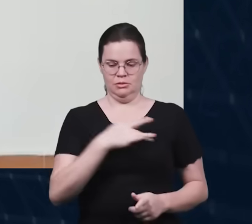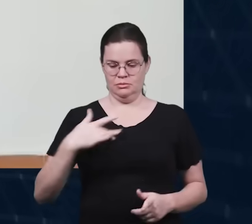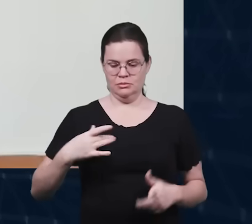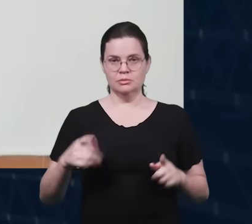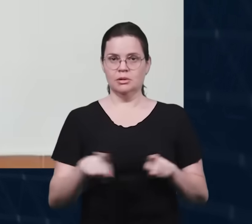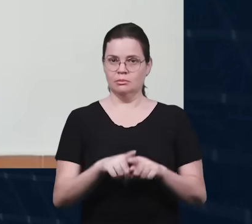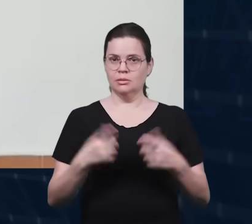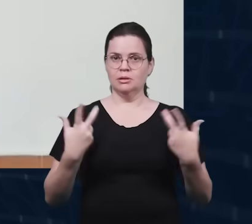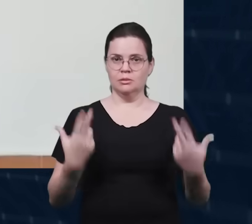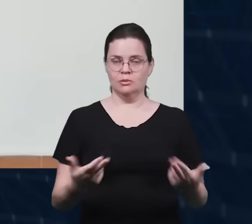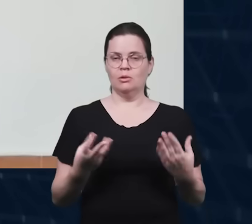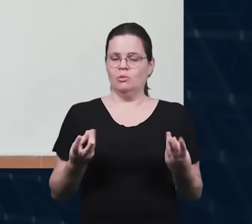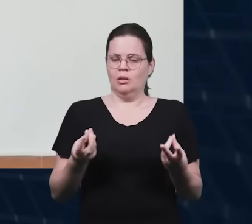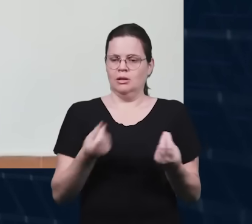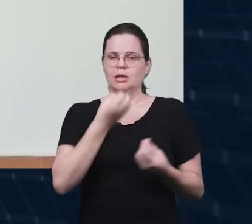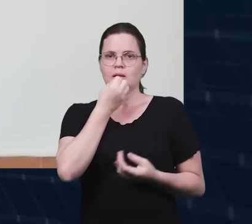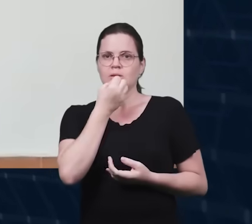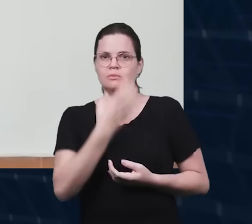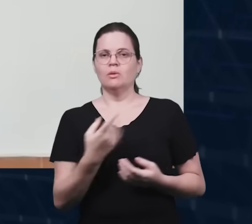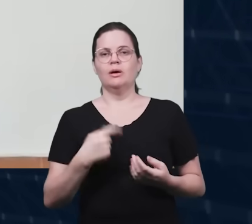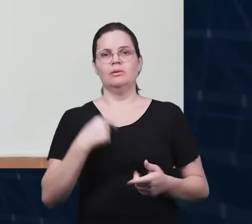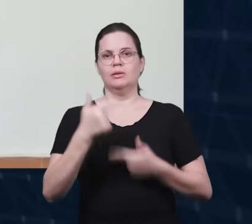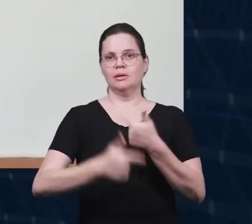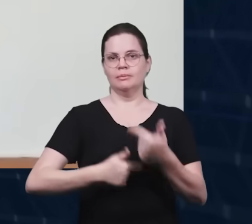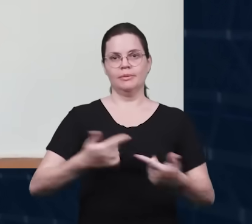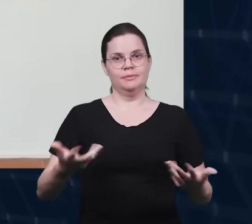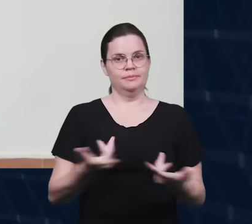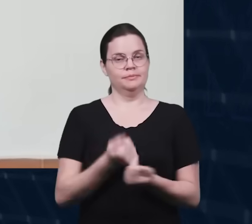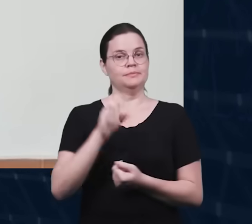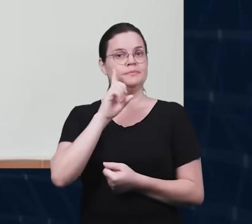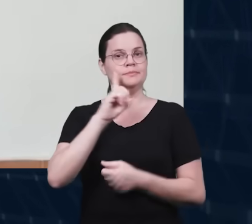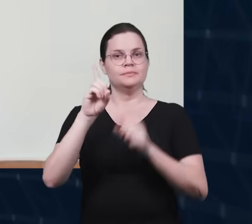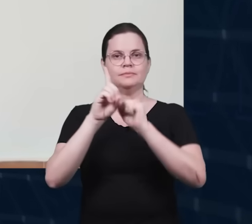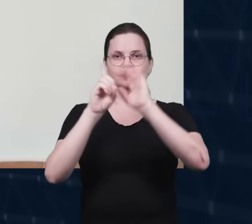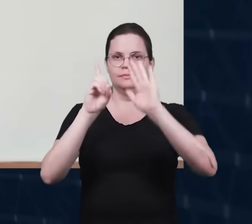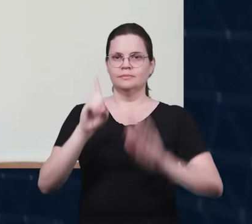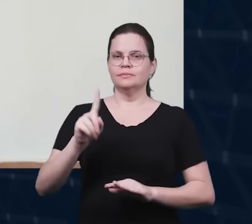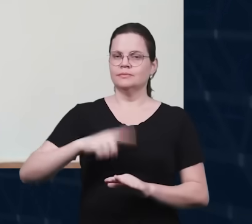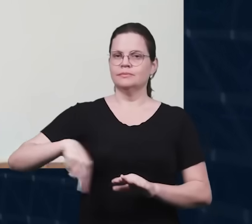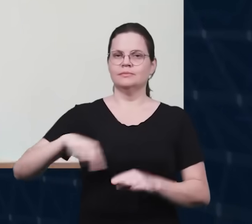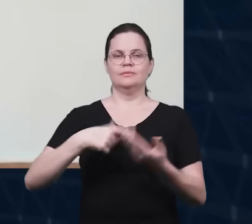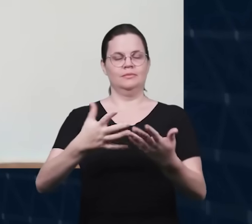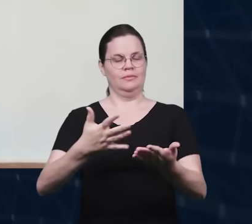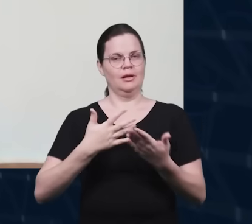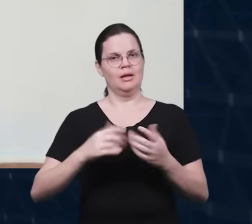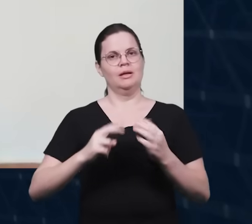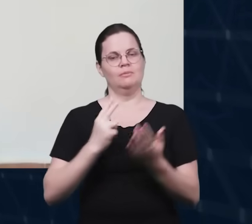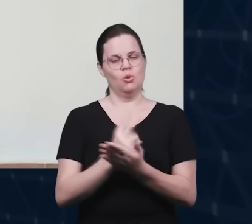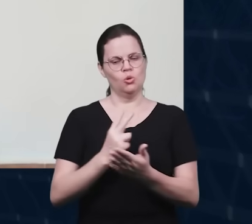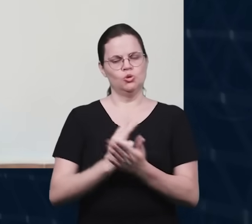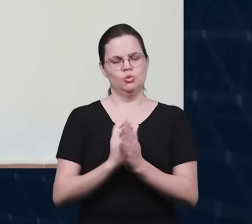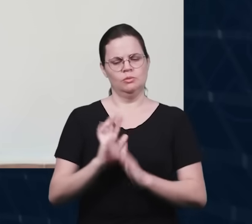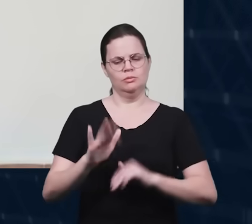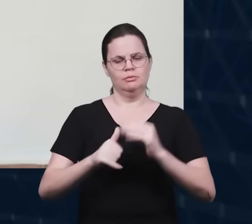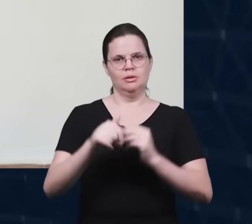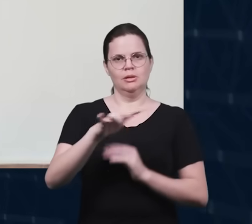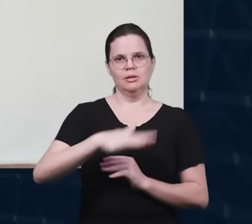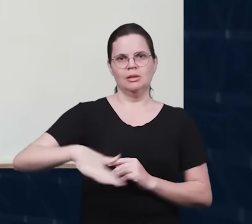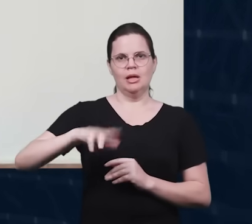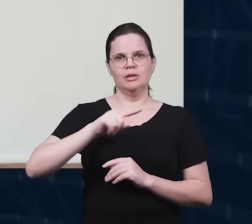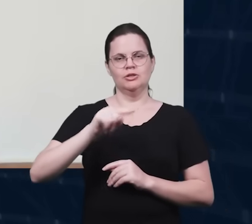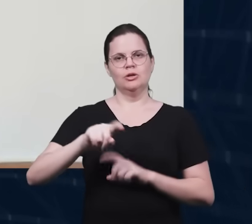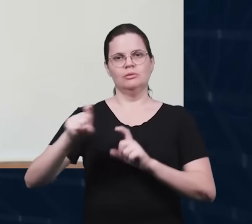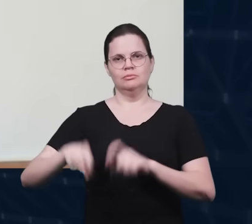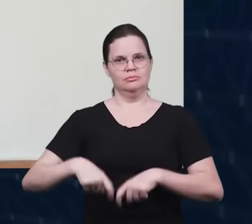física também. Então, um trabalho glorioso que Deus tem nos abençoado e nós queremos multiplicar esse trabalho aqui na